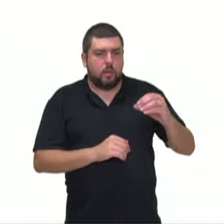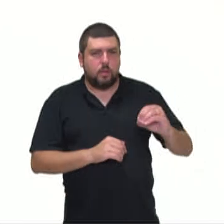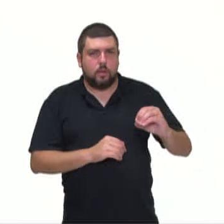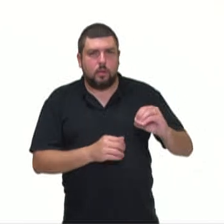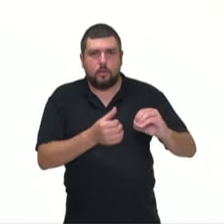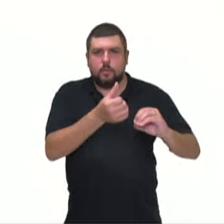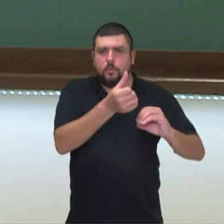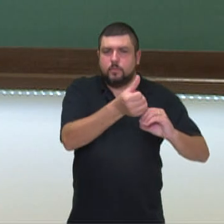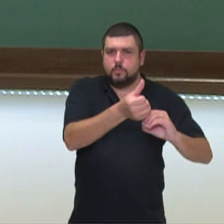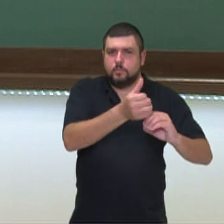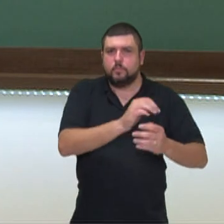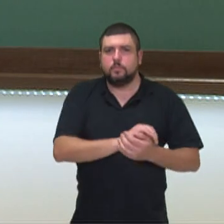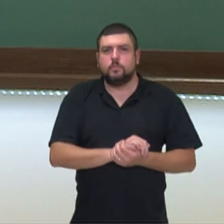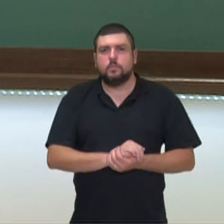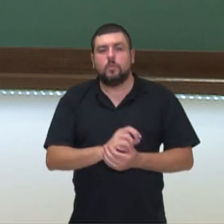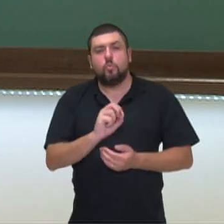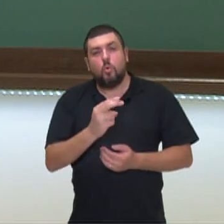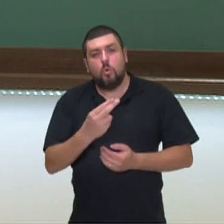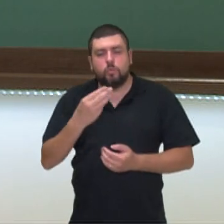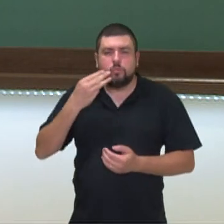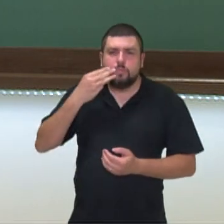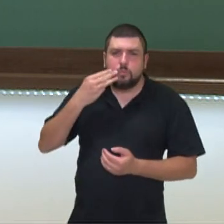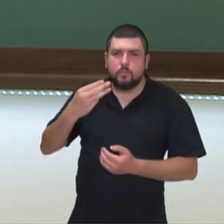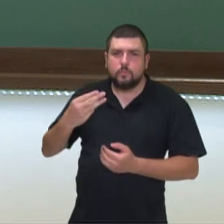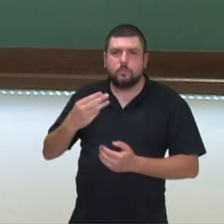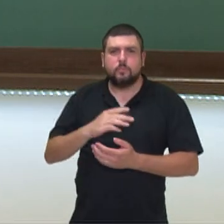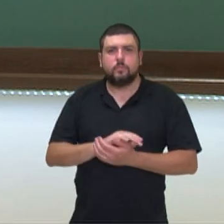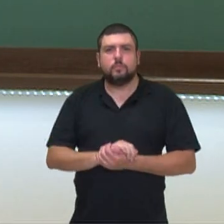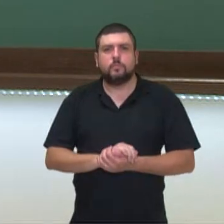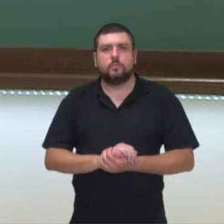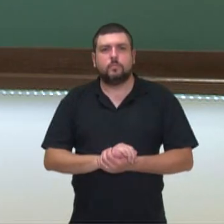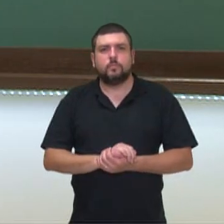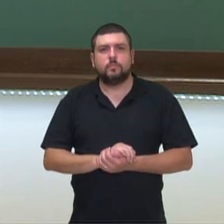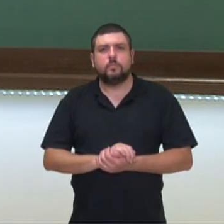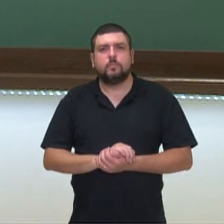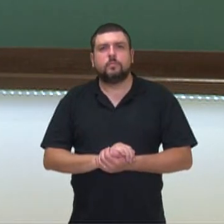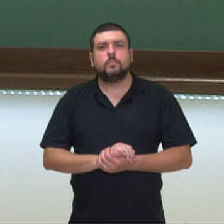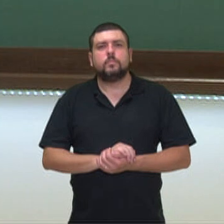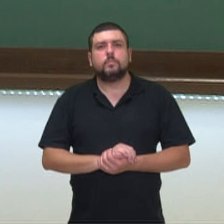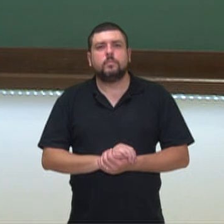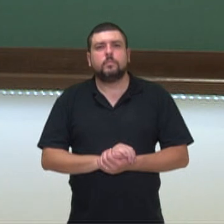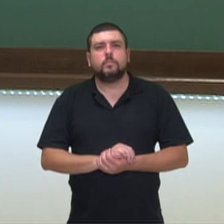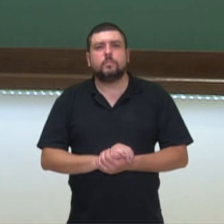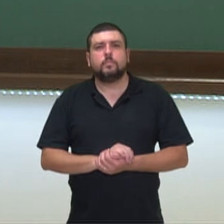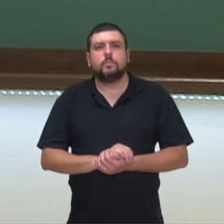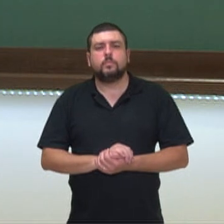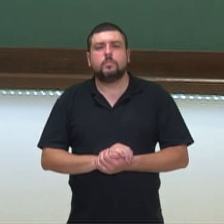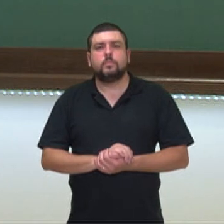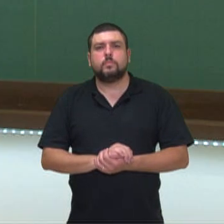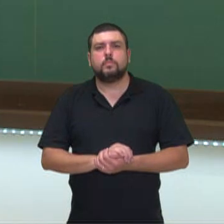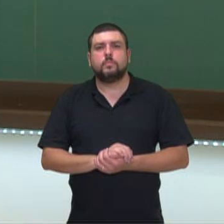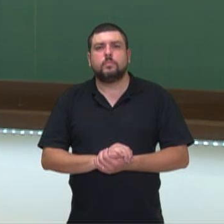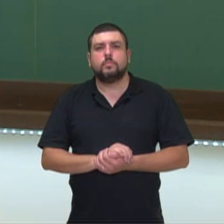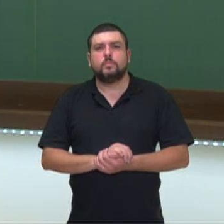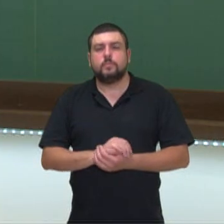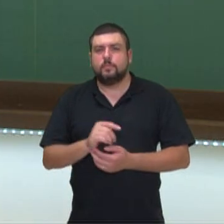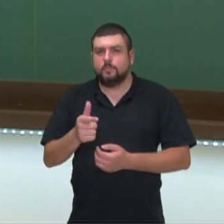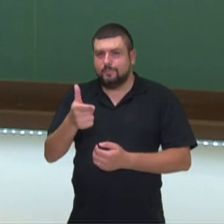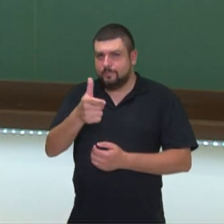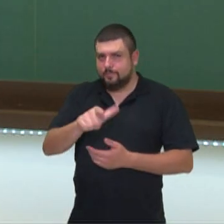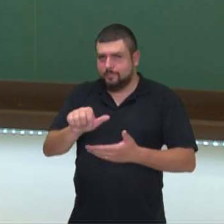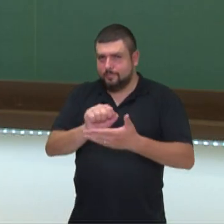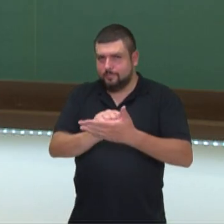milhão de reais. Tranquilo? Bem fácil, né? Vamos ver o que mais nós temos hoje. Agora eu tenho um outro exercício para